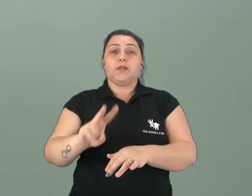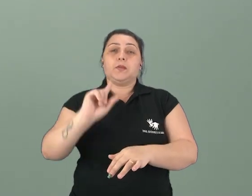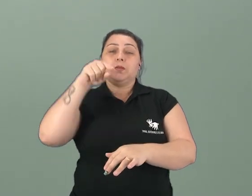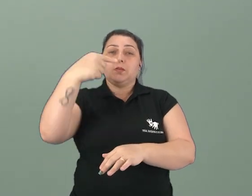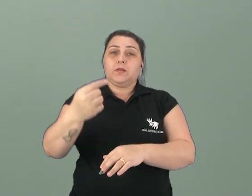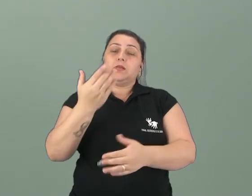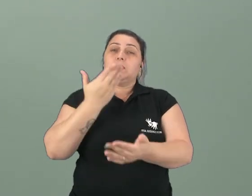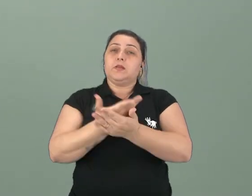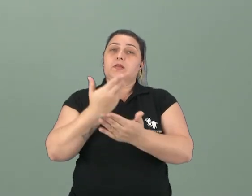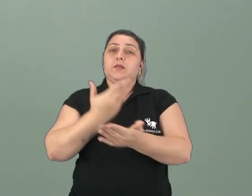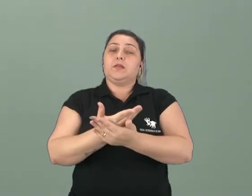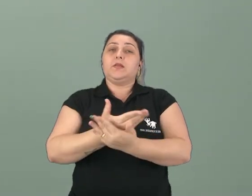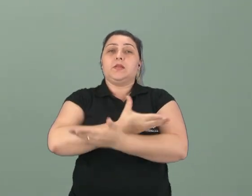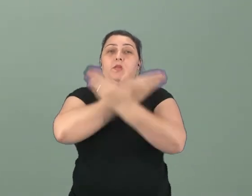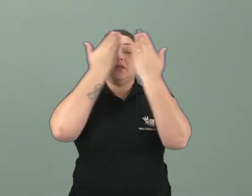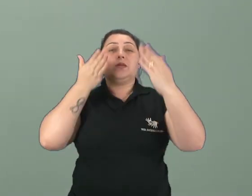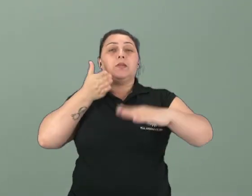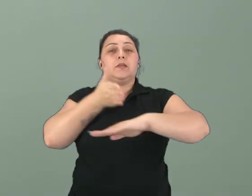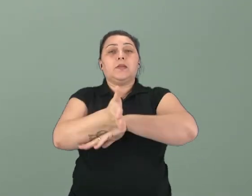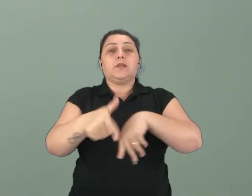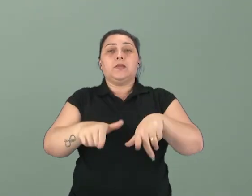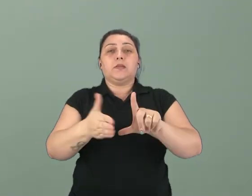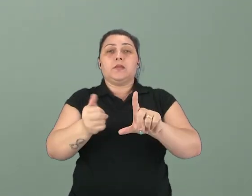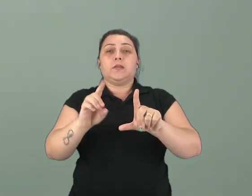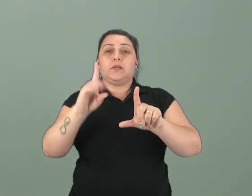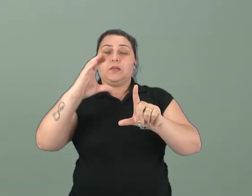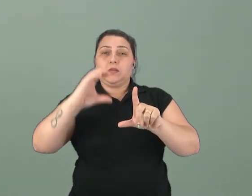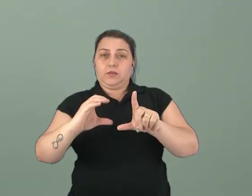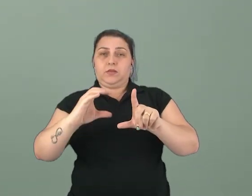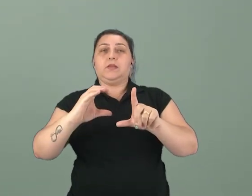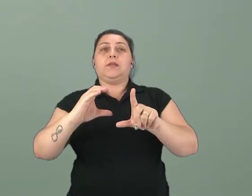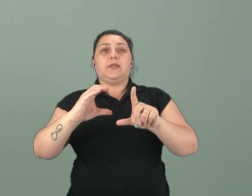numa próxima aula. Não esqueça de acessar a plataforma